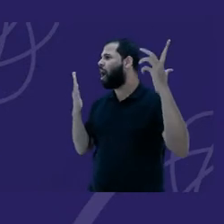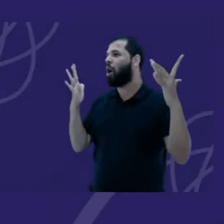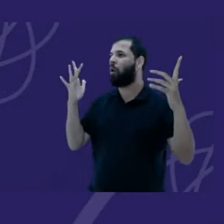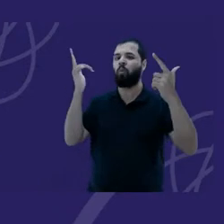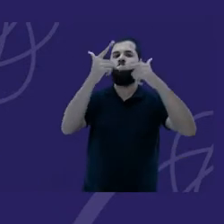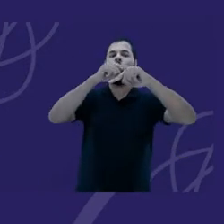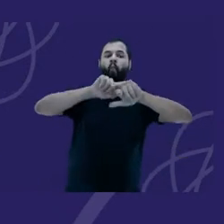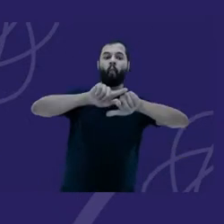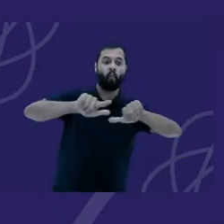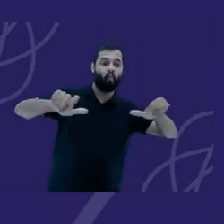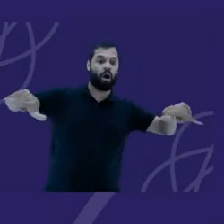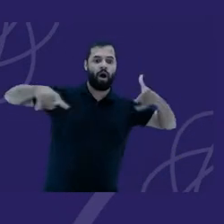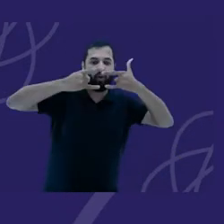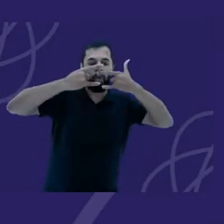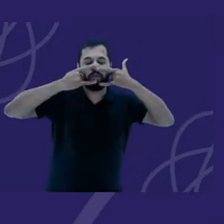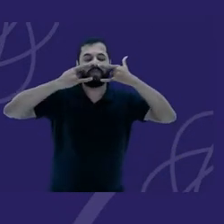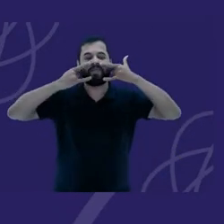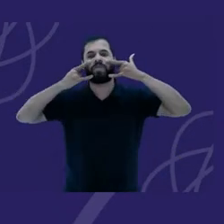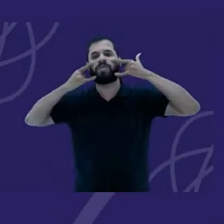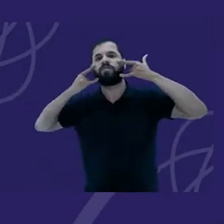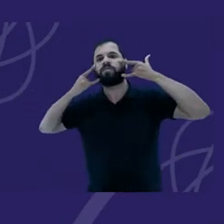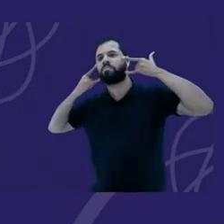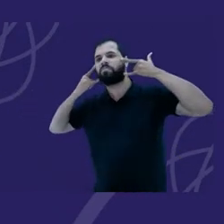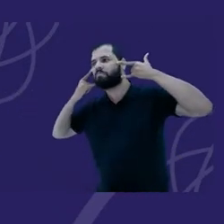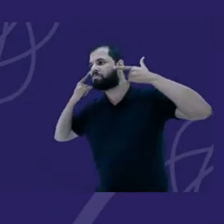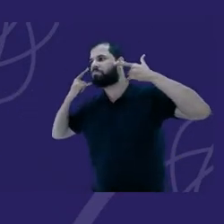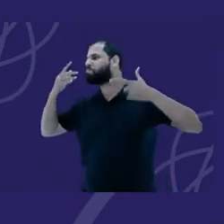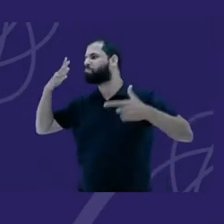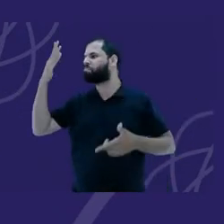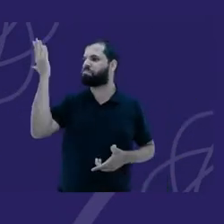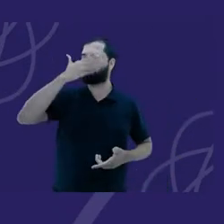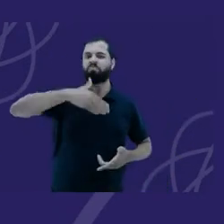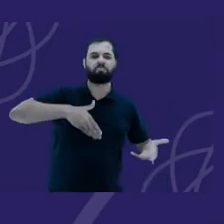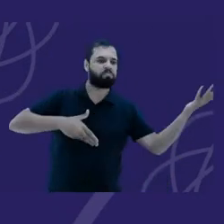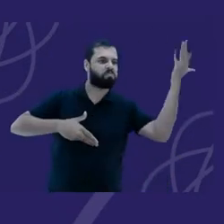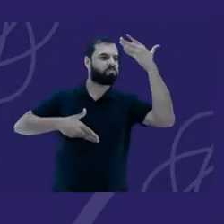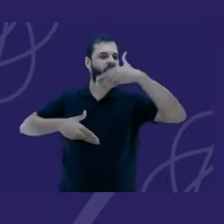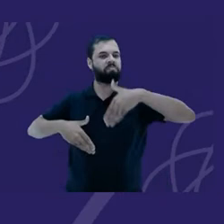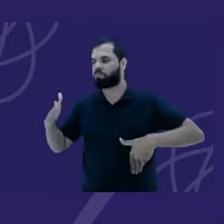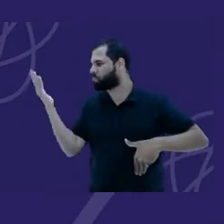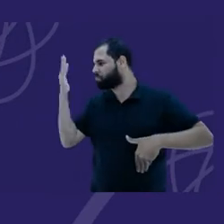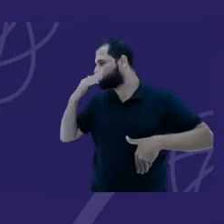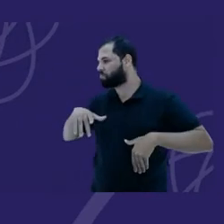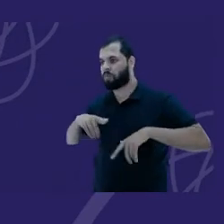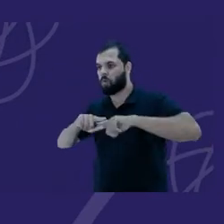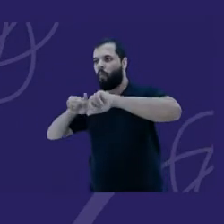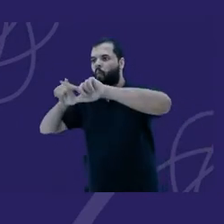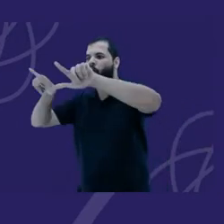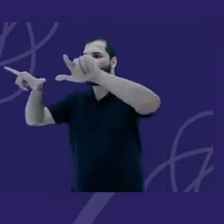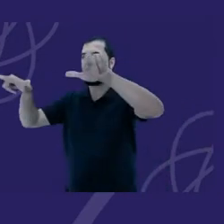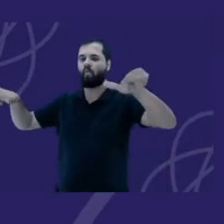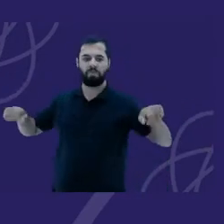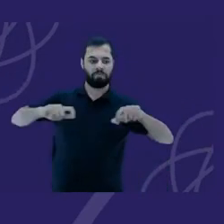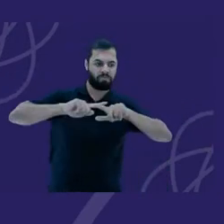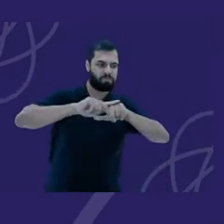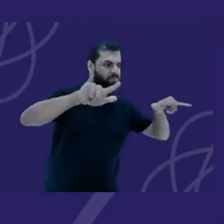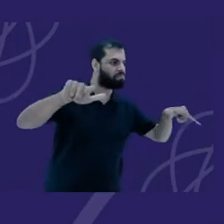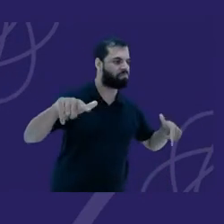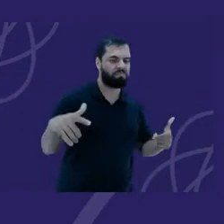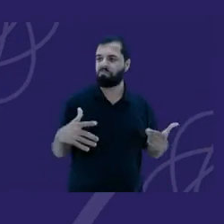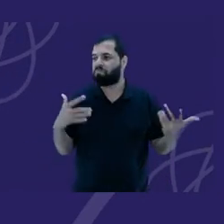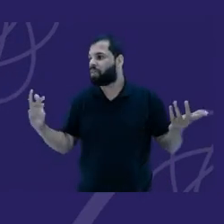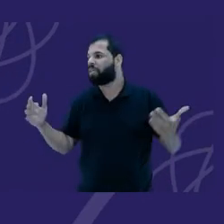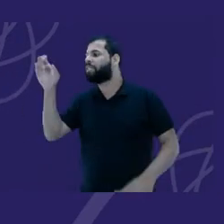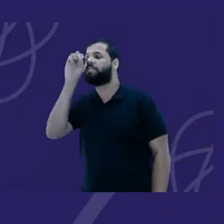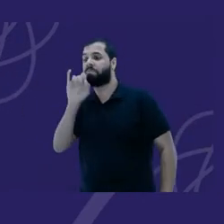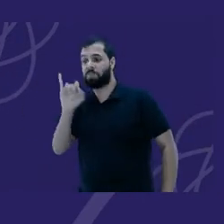que andar mascarado. Não me diz que é gripezinha, é vírus letal e vai pegar mal se um